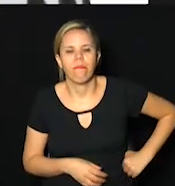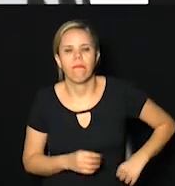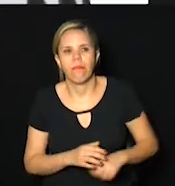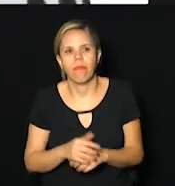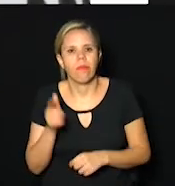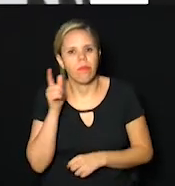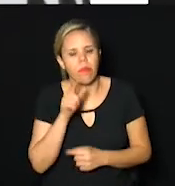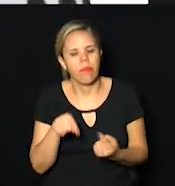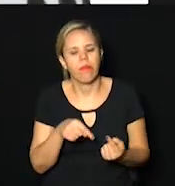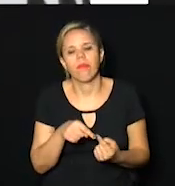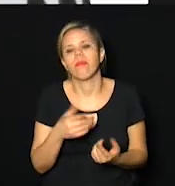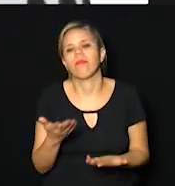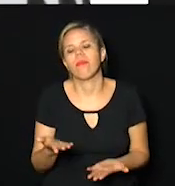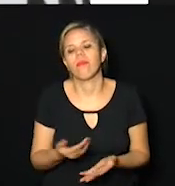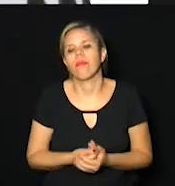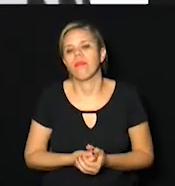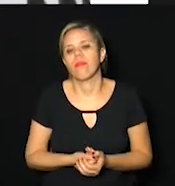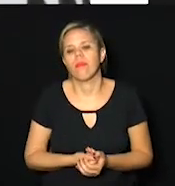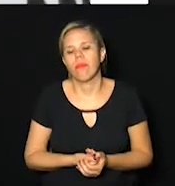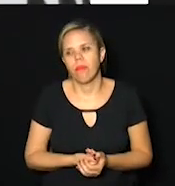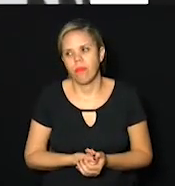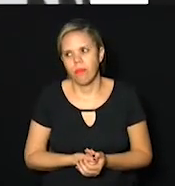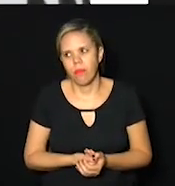alcançar. Você precisa alcançar essa